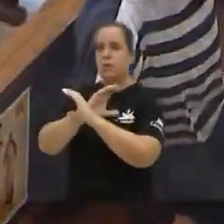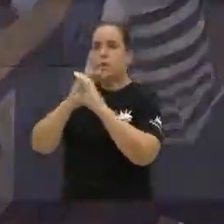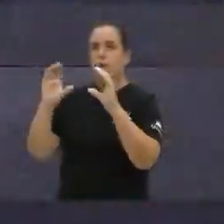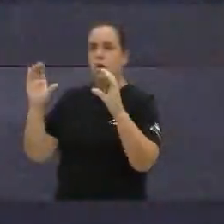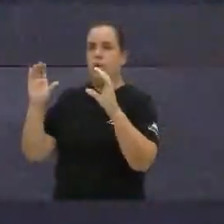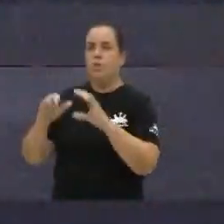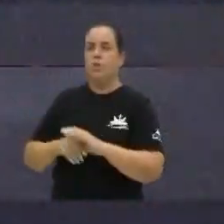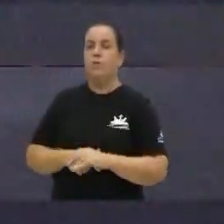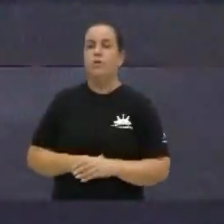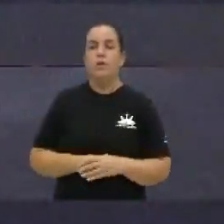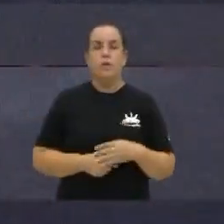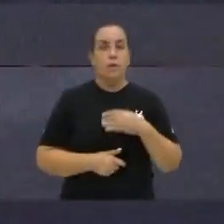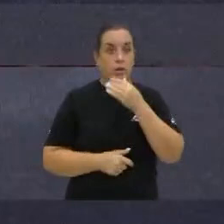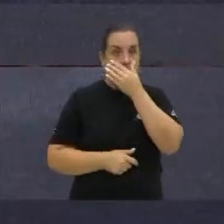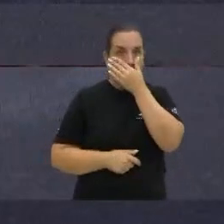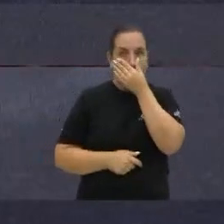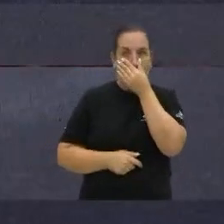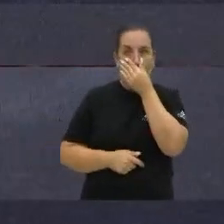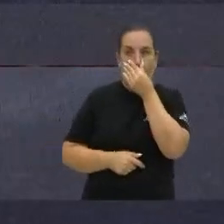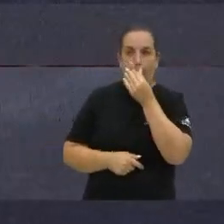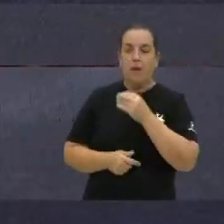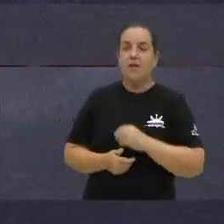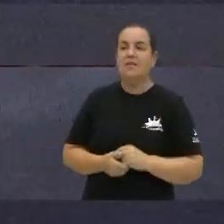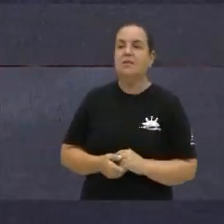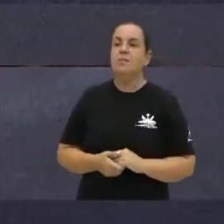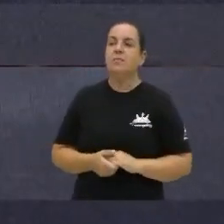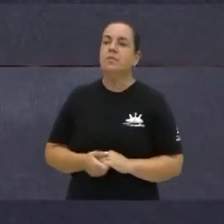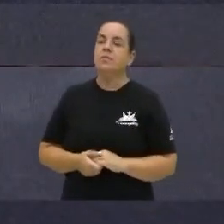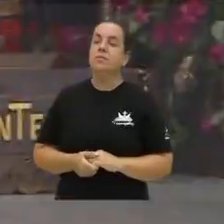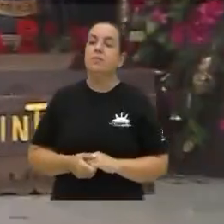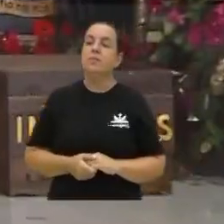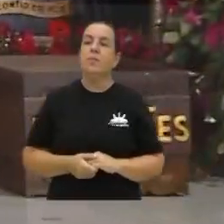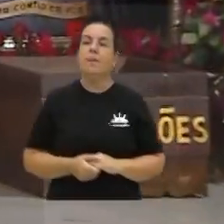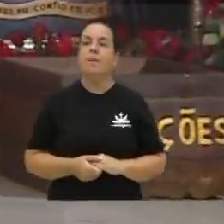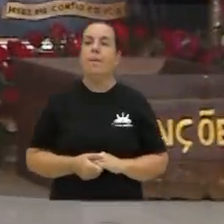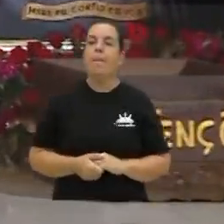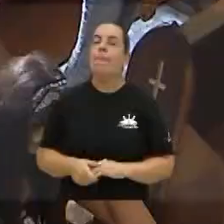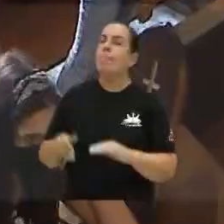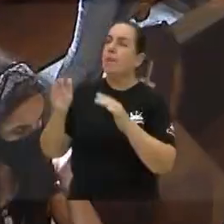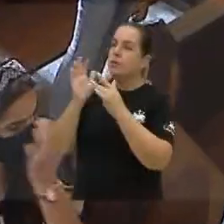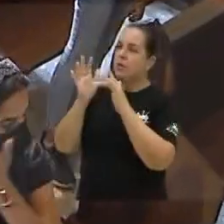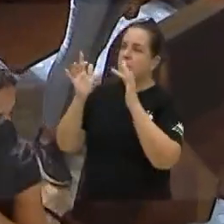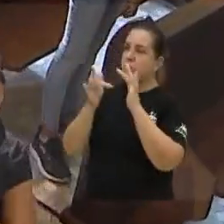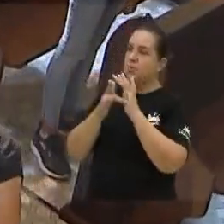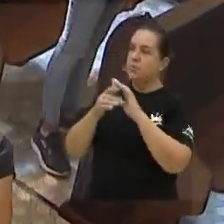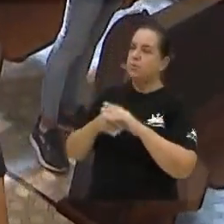Jesus, eu confio em vós. Mais uma vez.